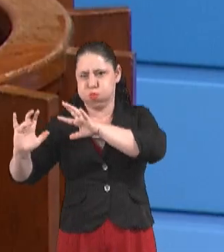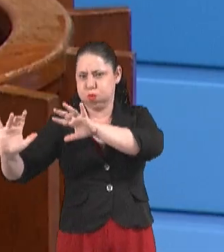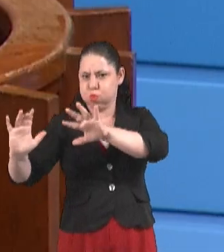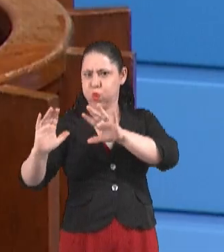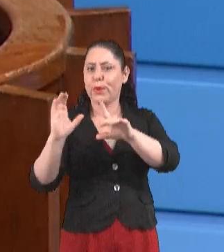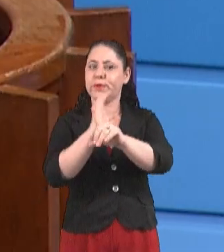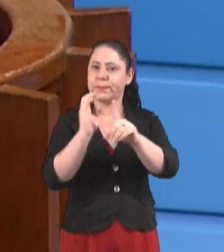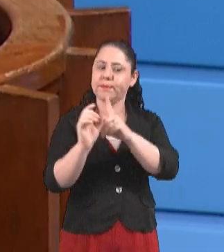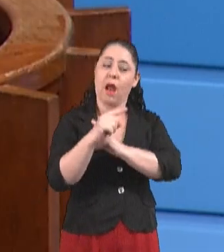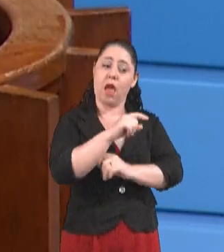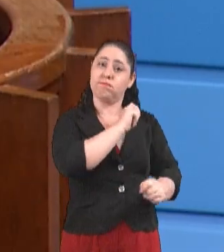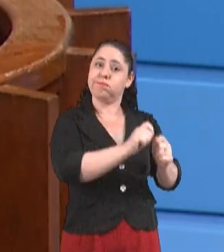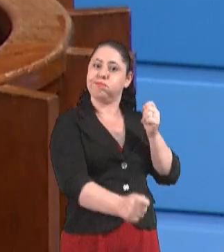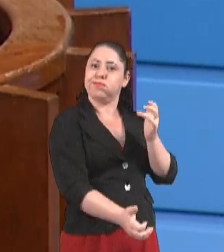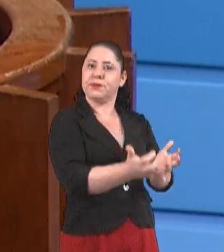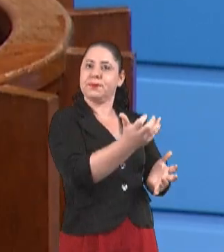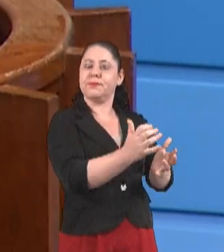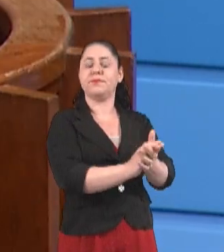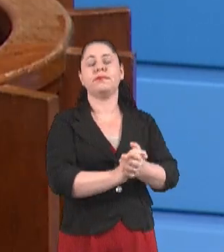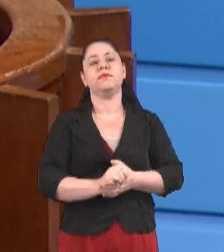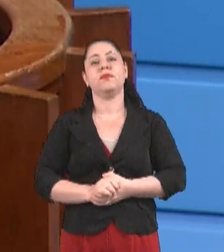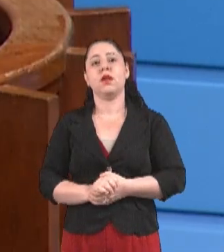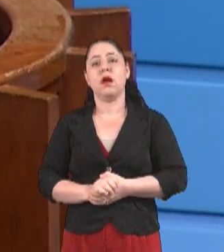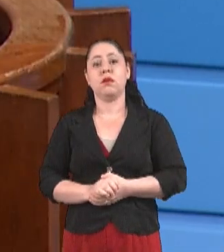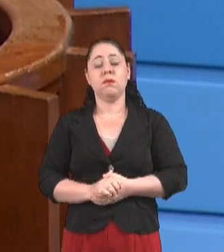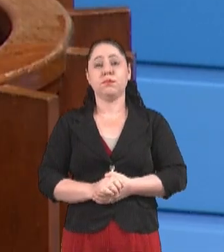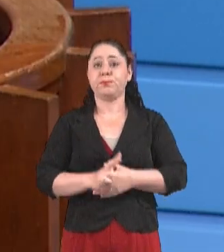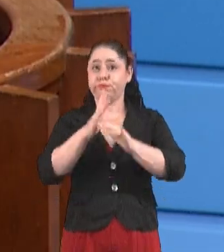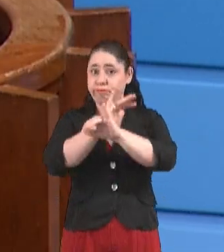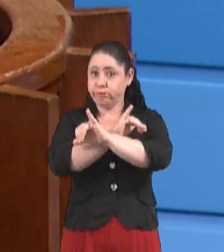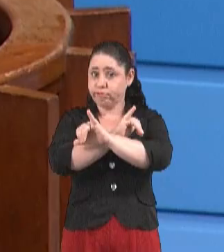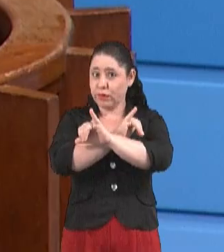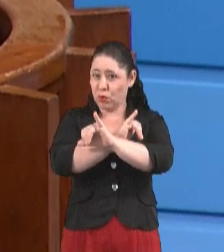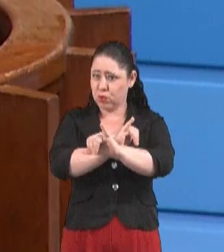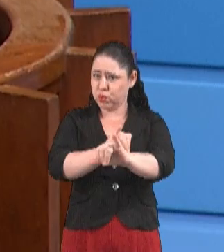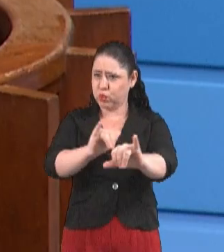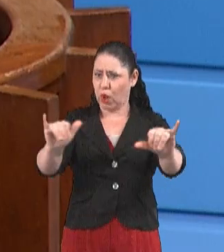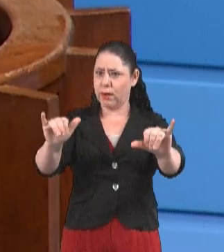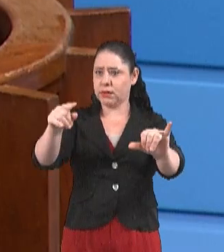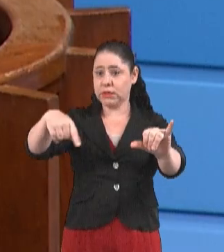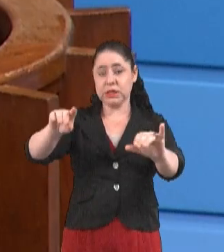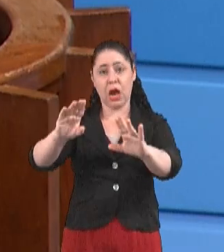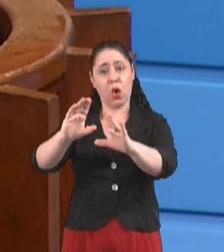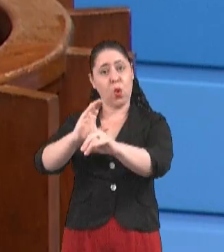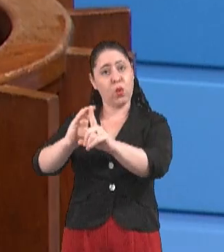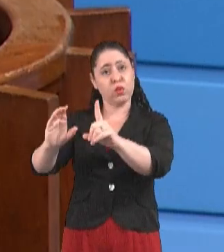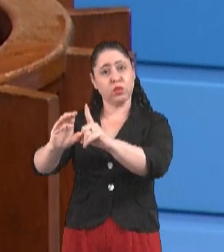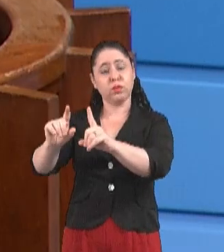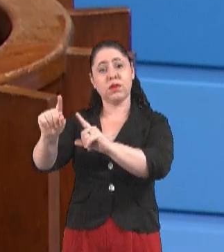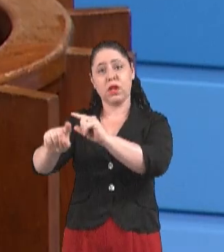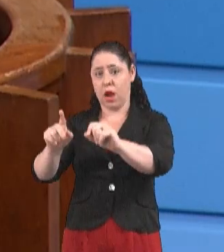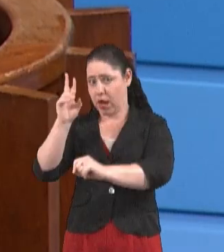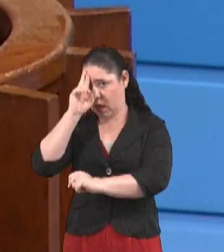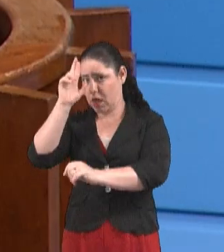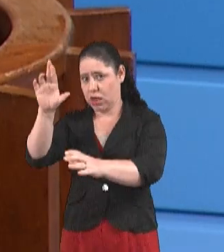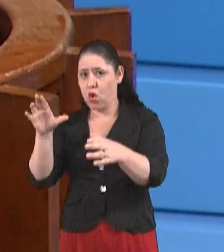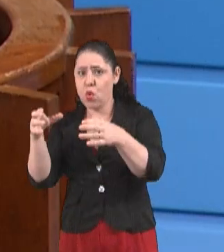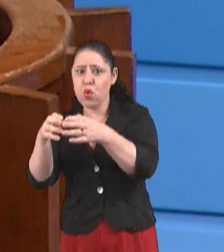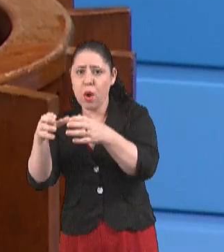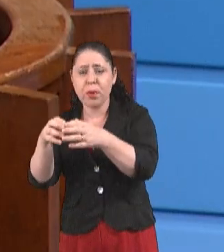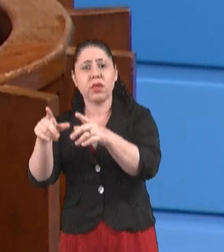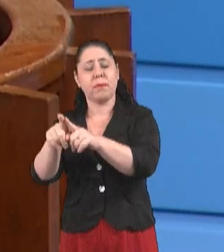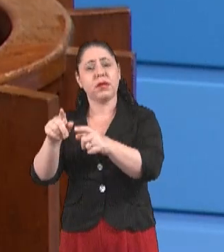da comunidade. A informação se espalhou e, ao tomarem conhecimento dos fatos, lideranças